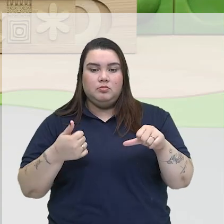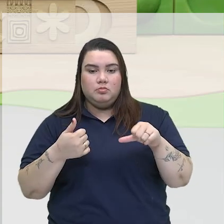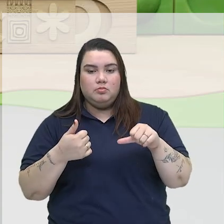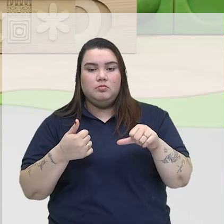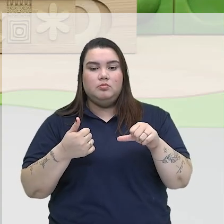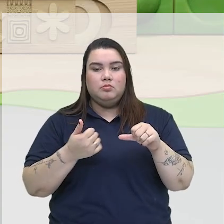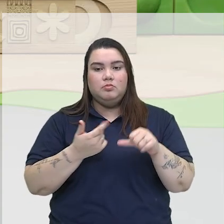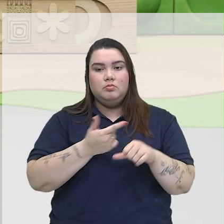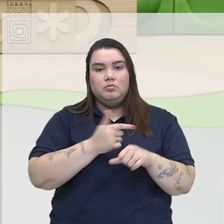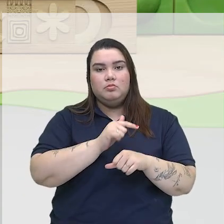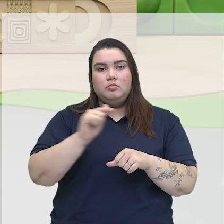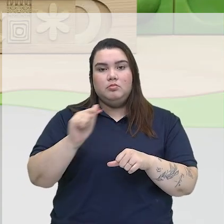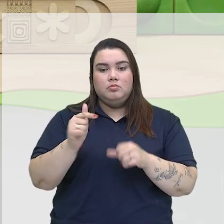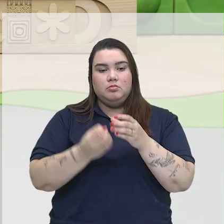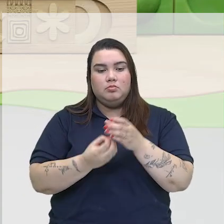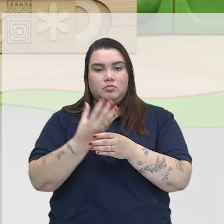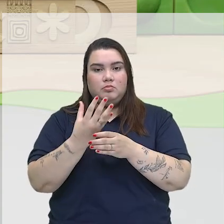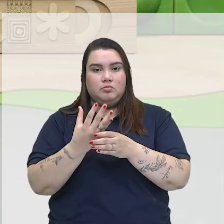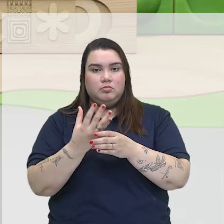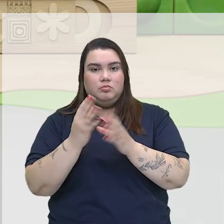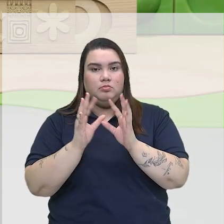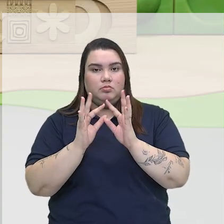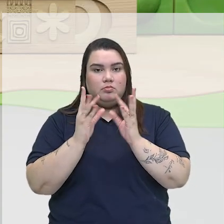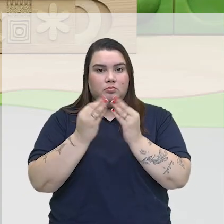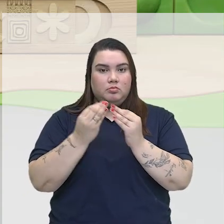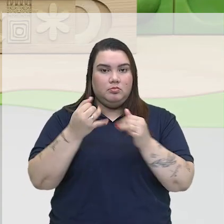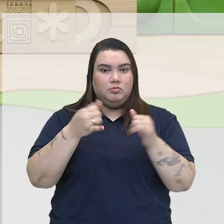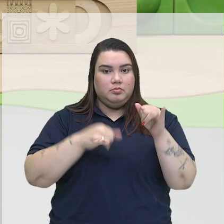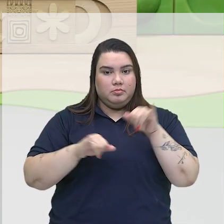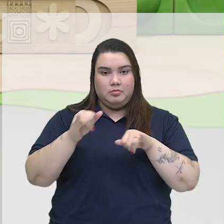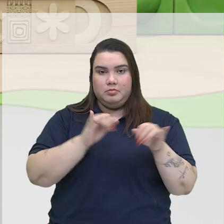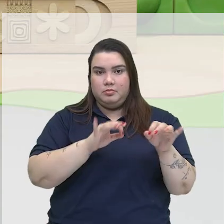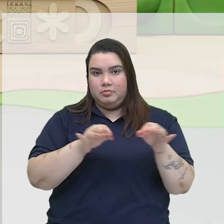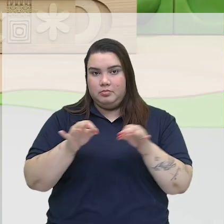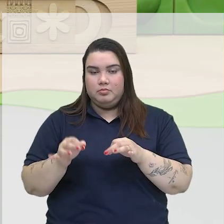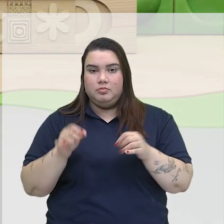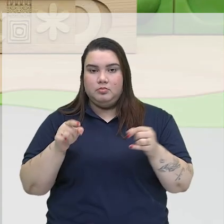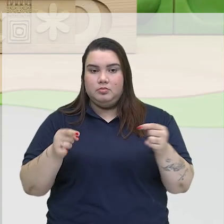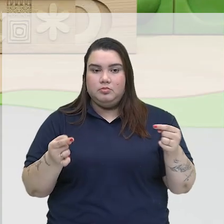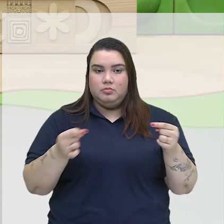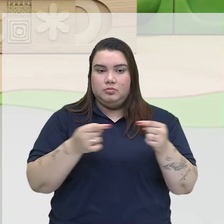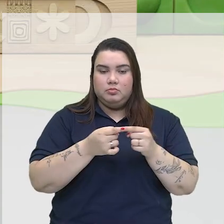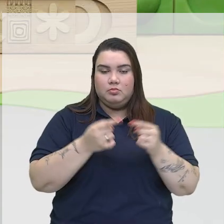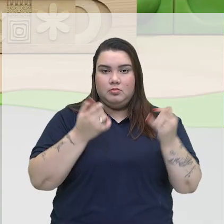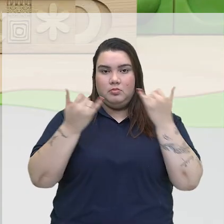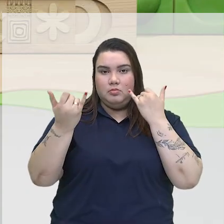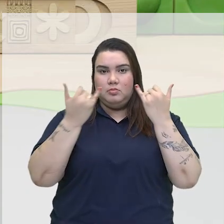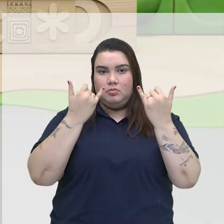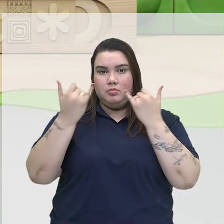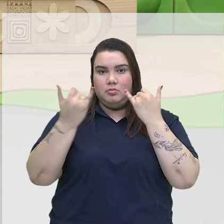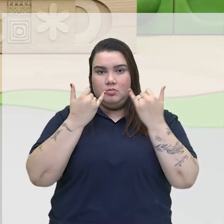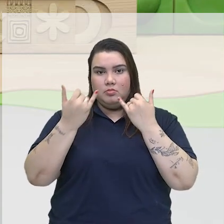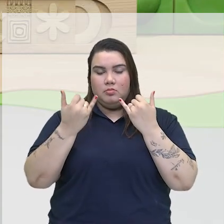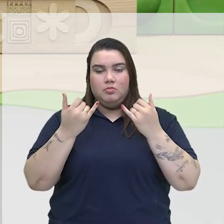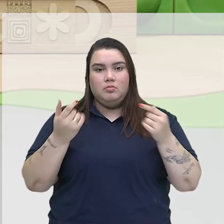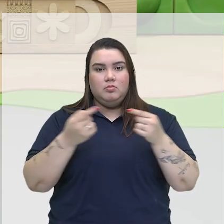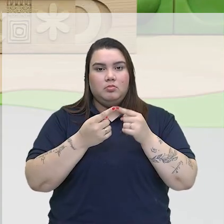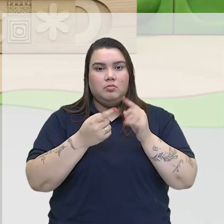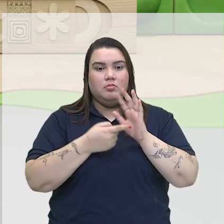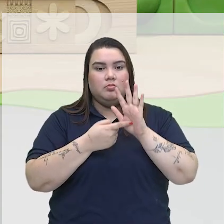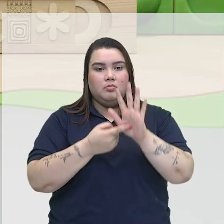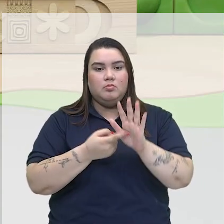transformação em outras substâncias químicas, certo? E esse segredo, essa